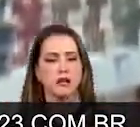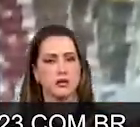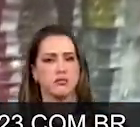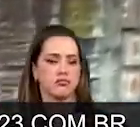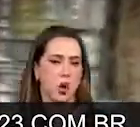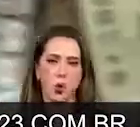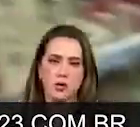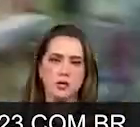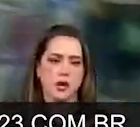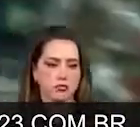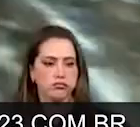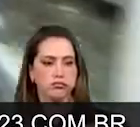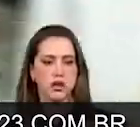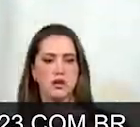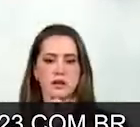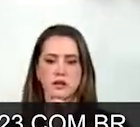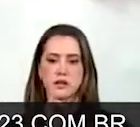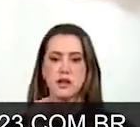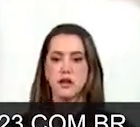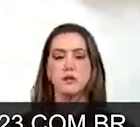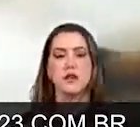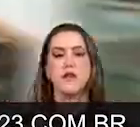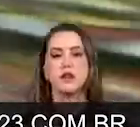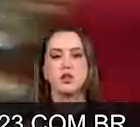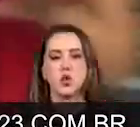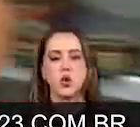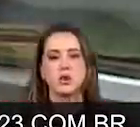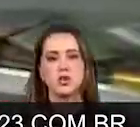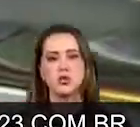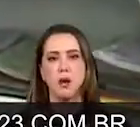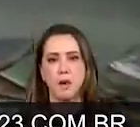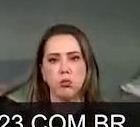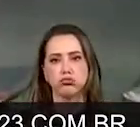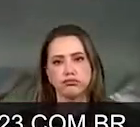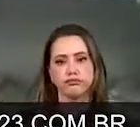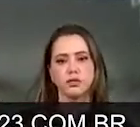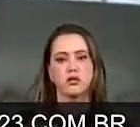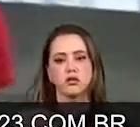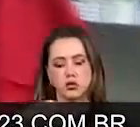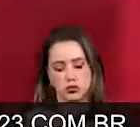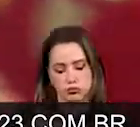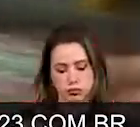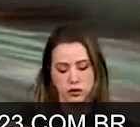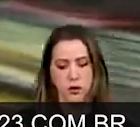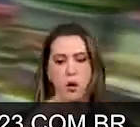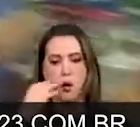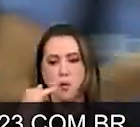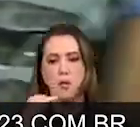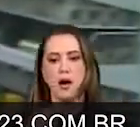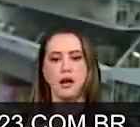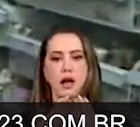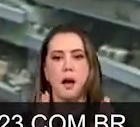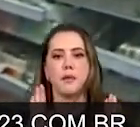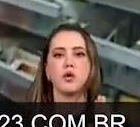para geração, como esta atacadista de embalagens que fica no centro do Rio. O pai abriu a loja há